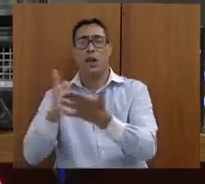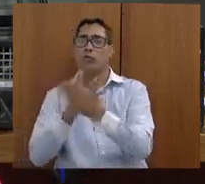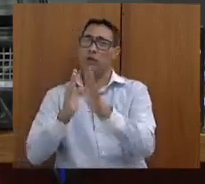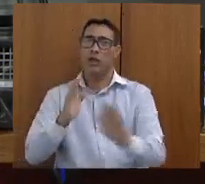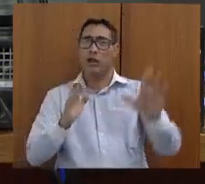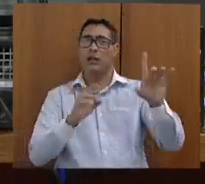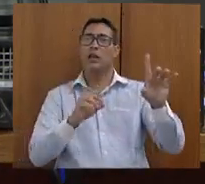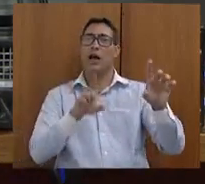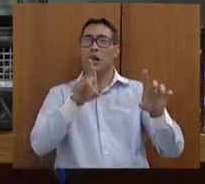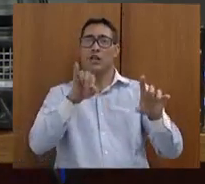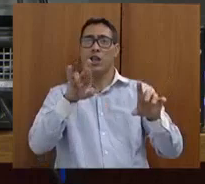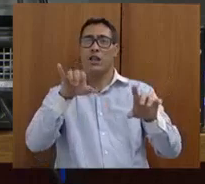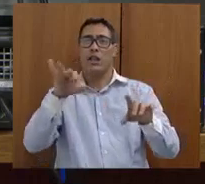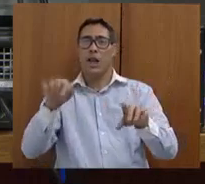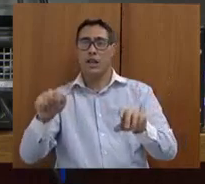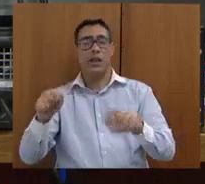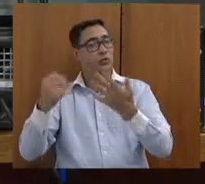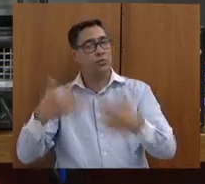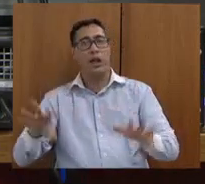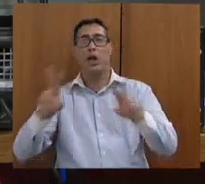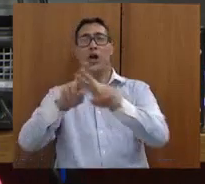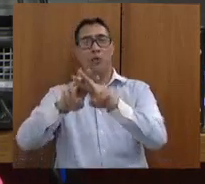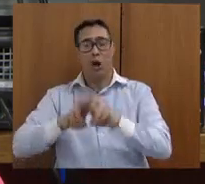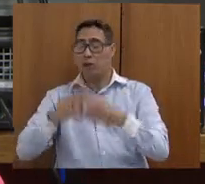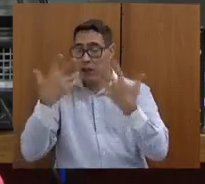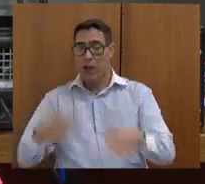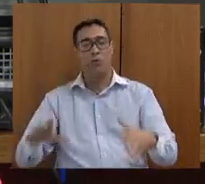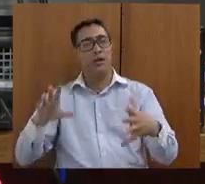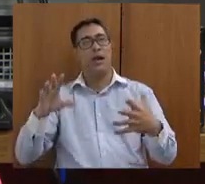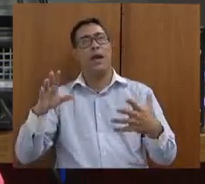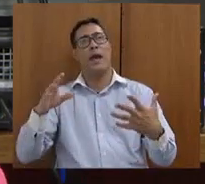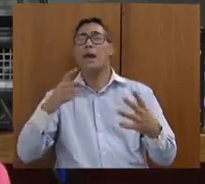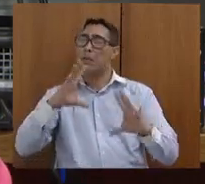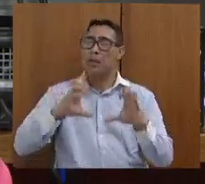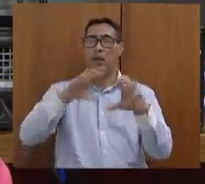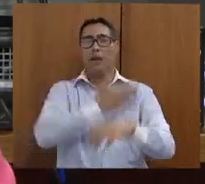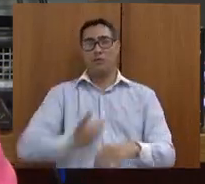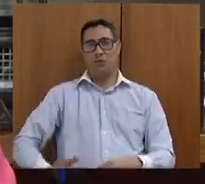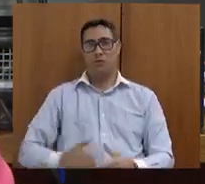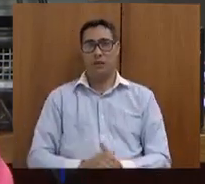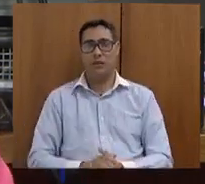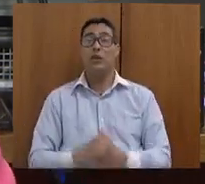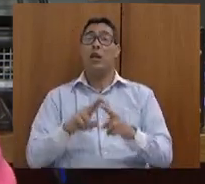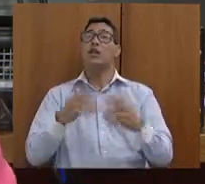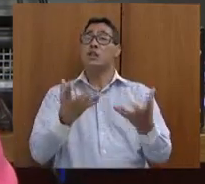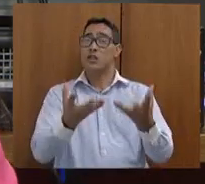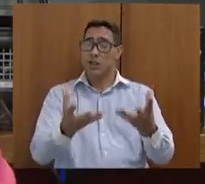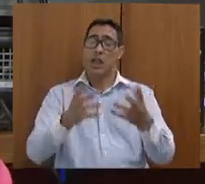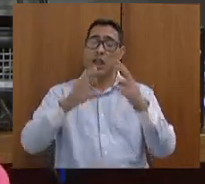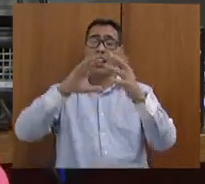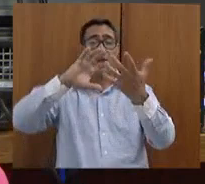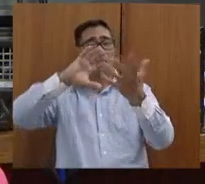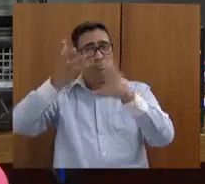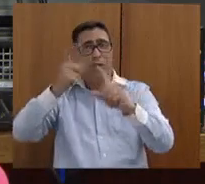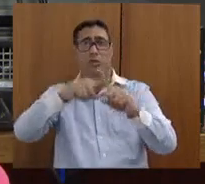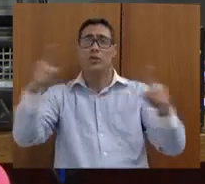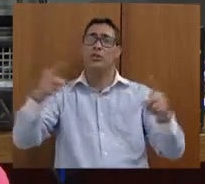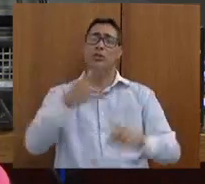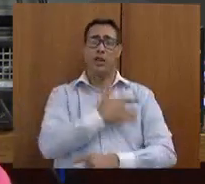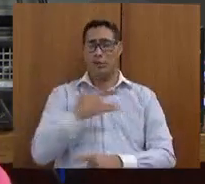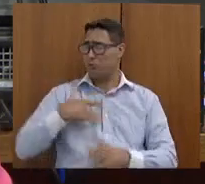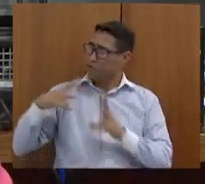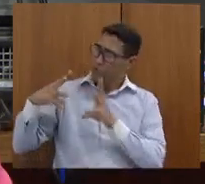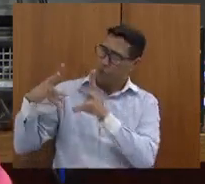compram porque não querem se dispor com o governo a gente está lutando pelo reajuste da saúde a gente tá lutando pelo reajuste de todo mundo